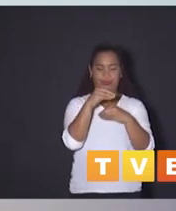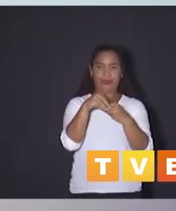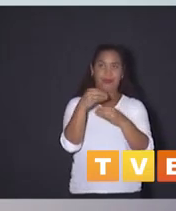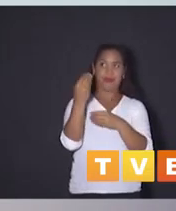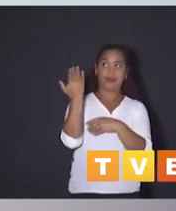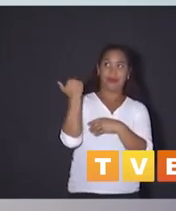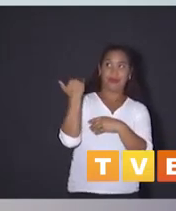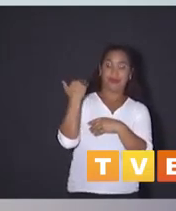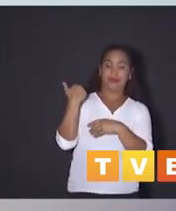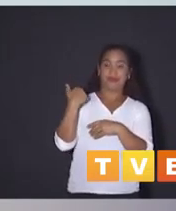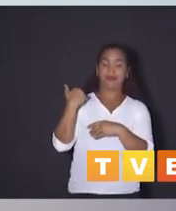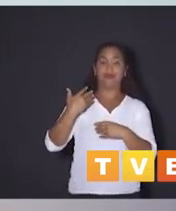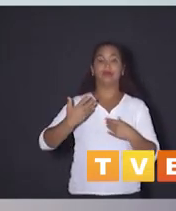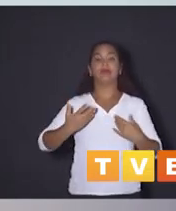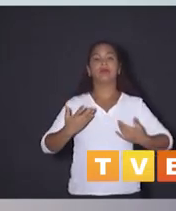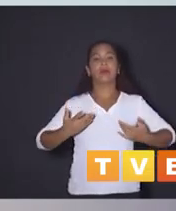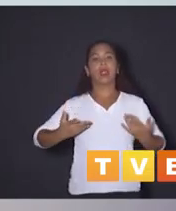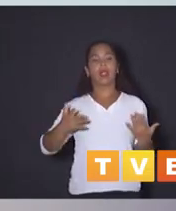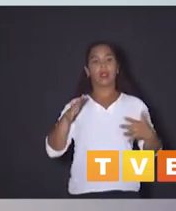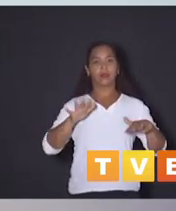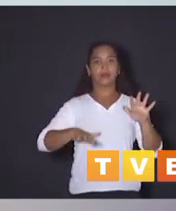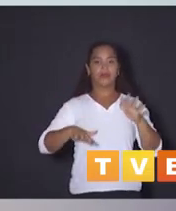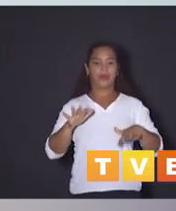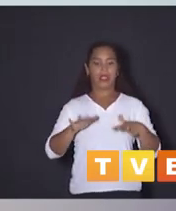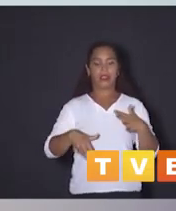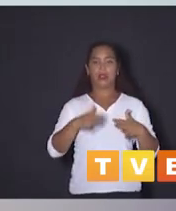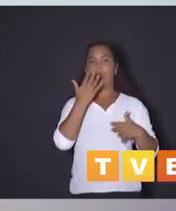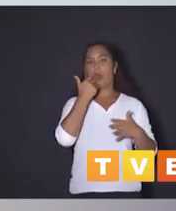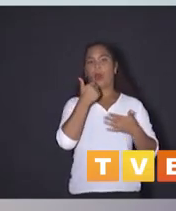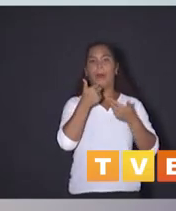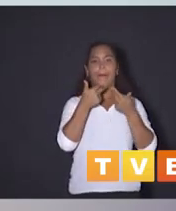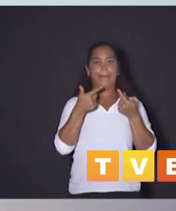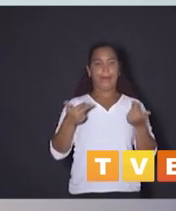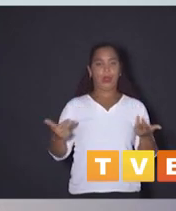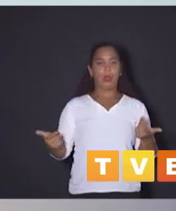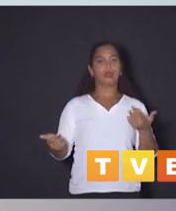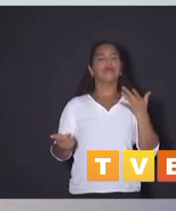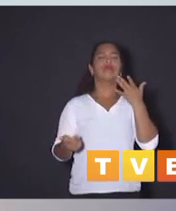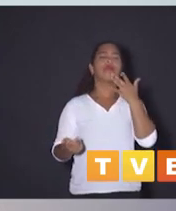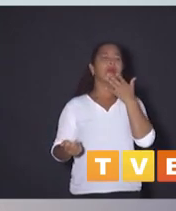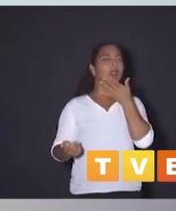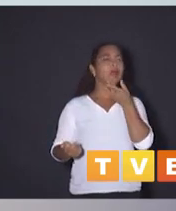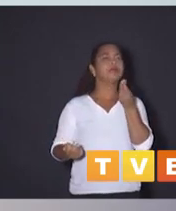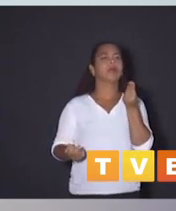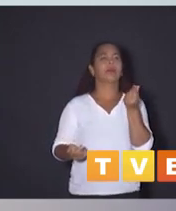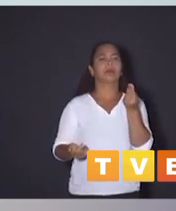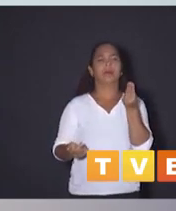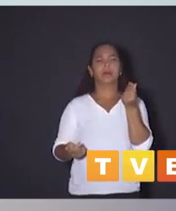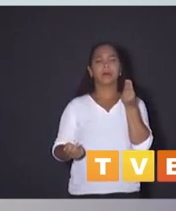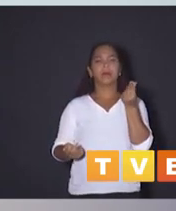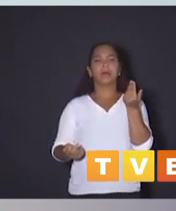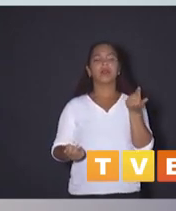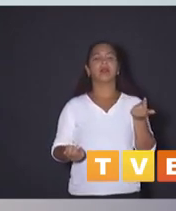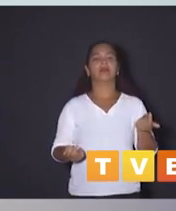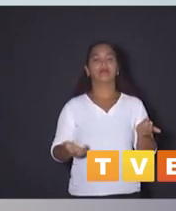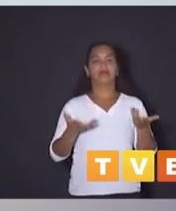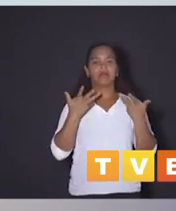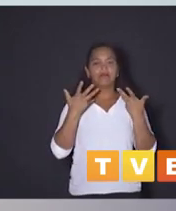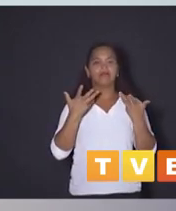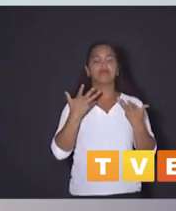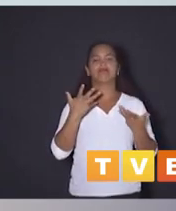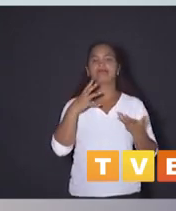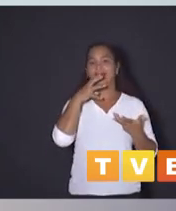origem então ou seja muitas vezes aquilo que nós comemos que são extremamente saborosos extremamente convidativos extremamente